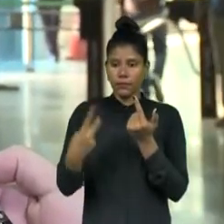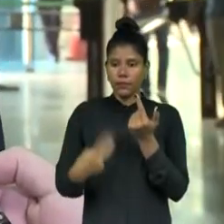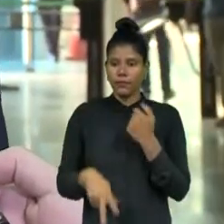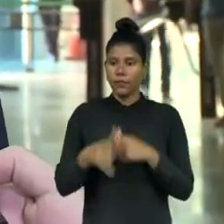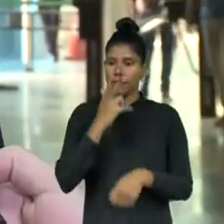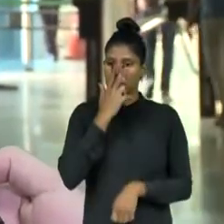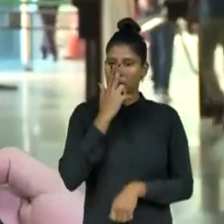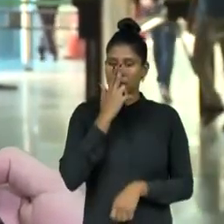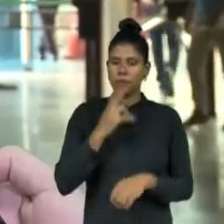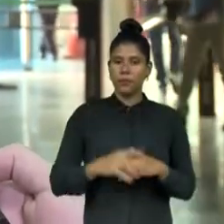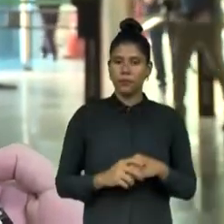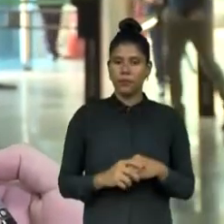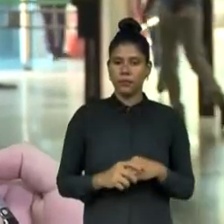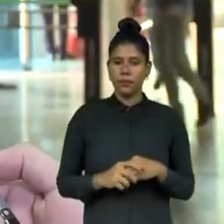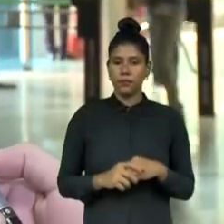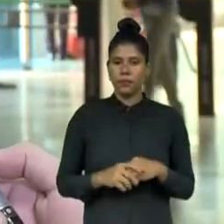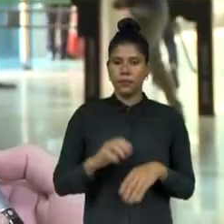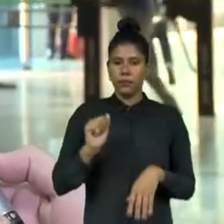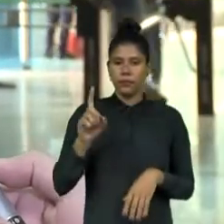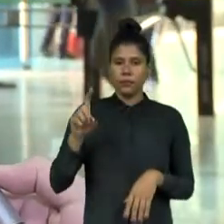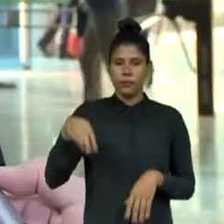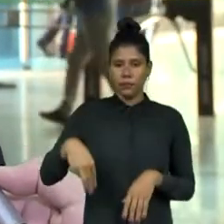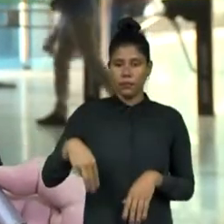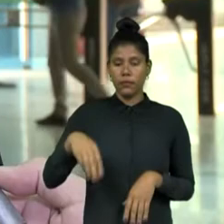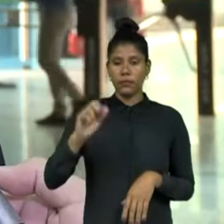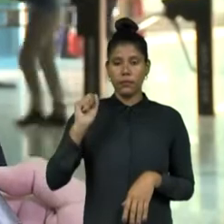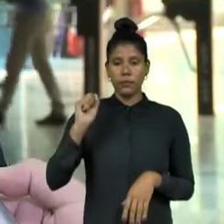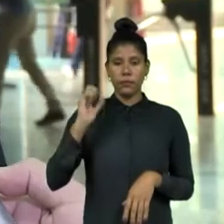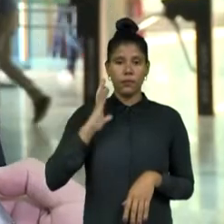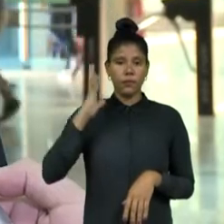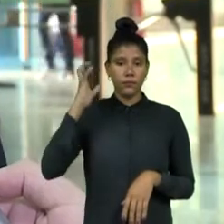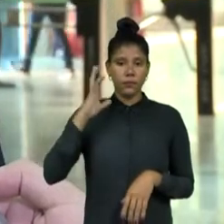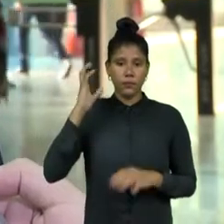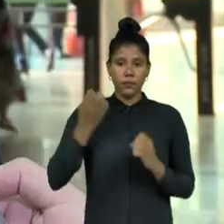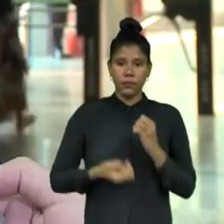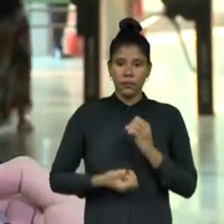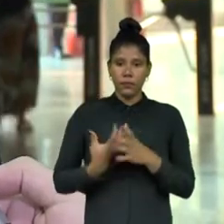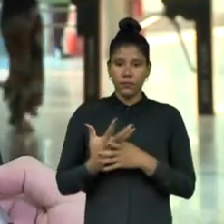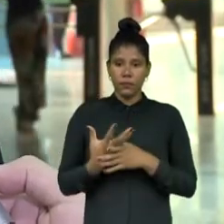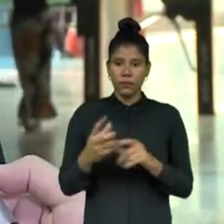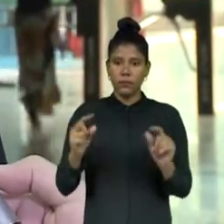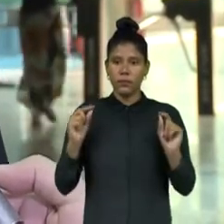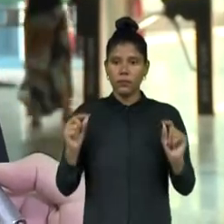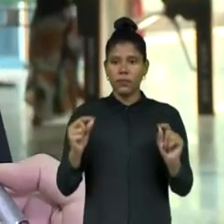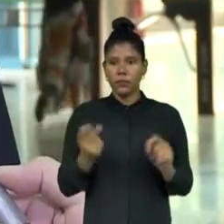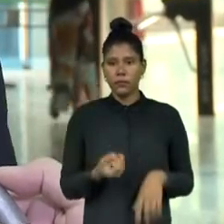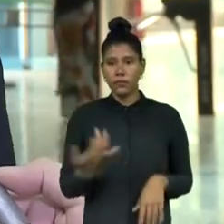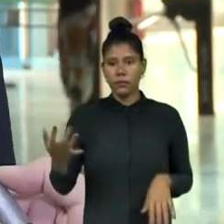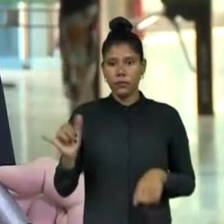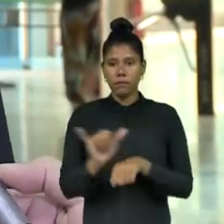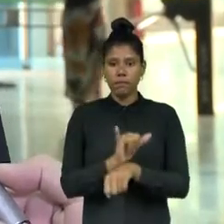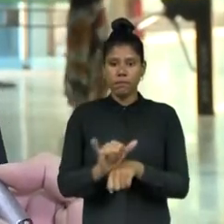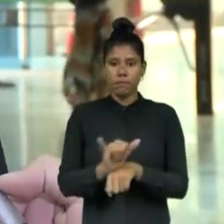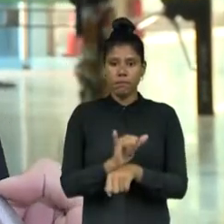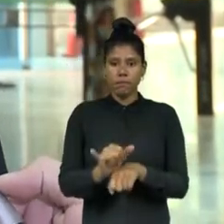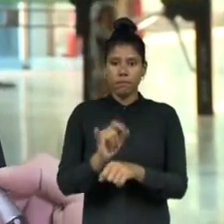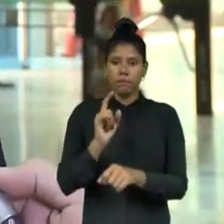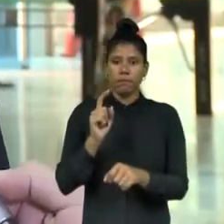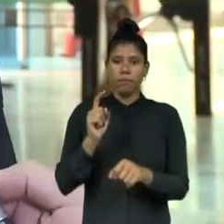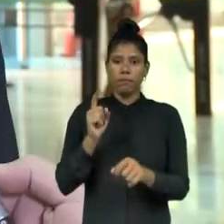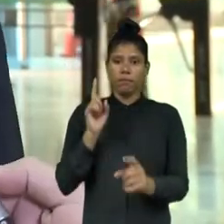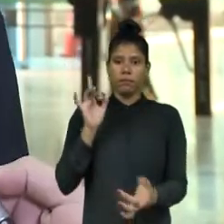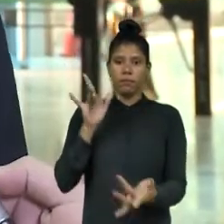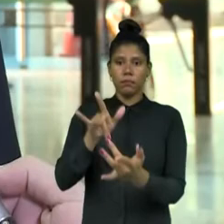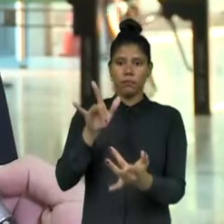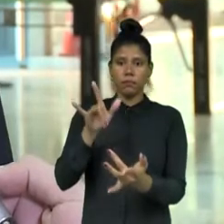a administração do presidente Ivan Leitão, criou muitos mecanismos de encontro ao cidadão, né? Porque